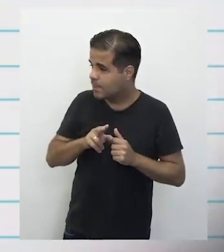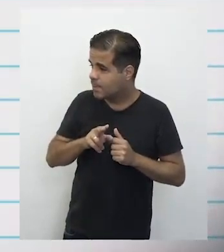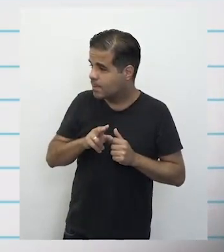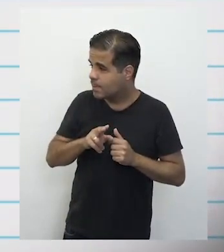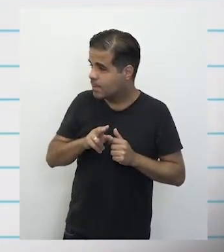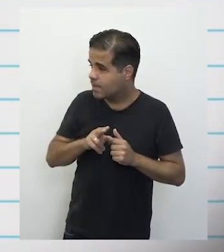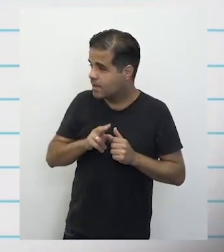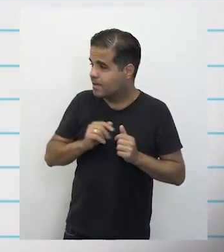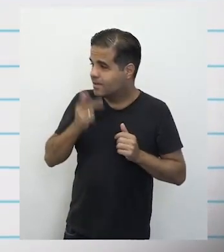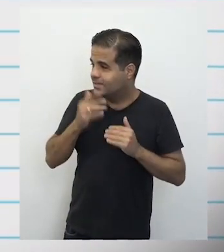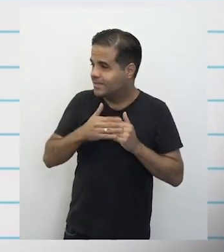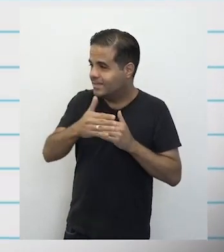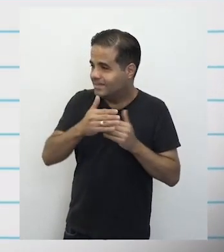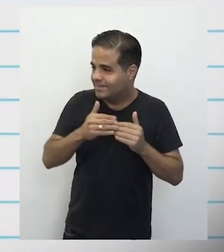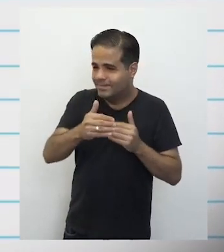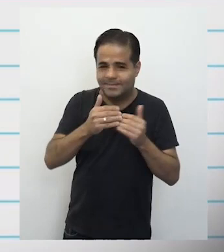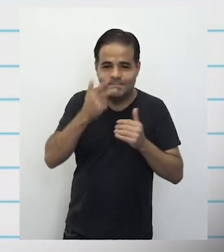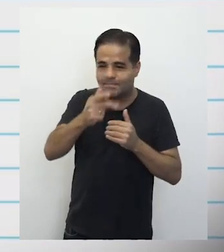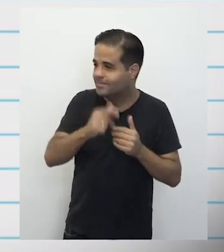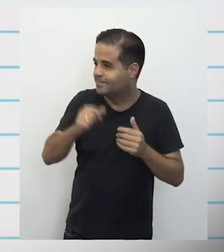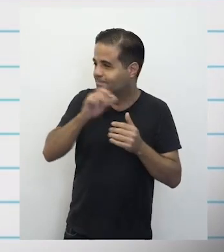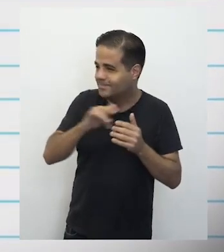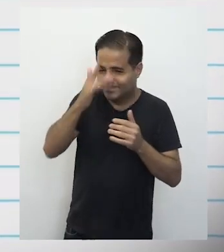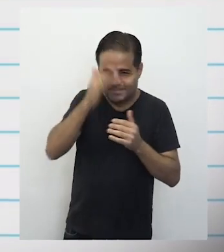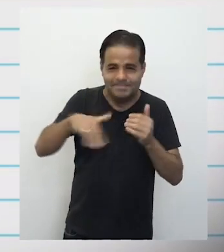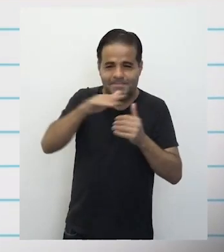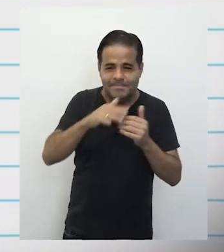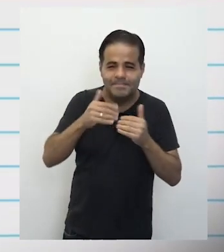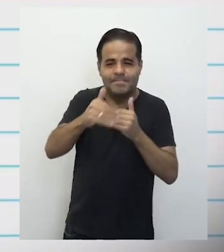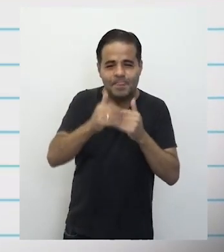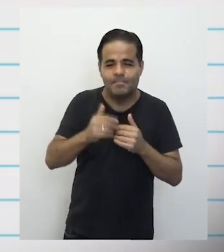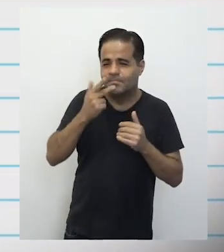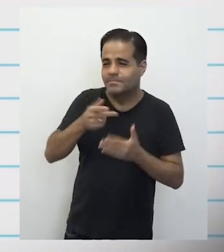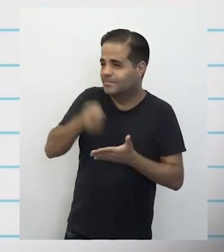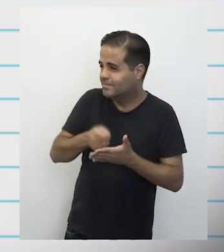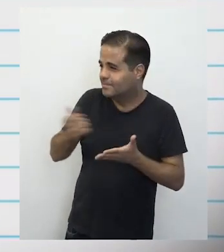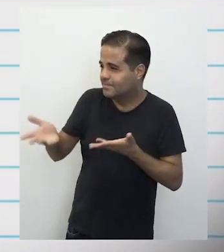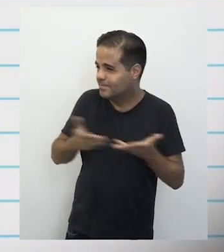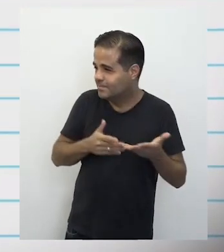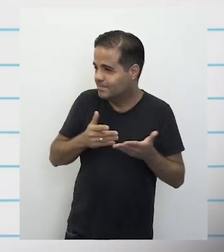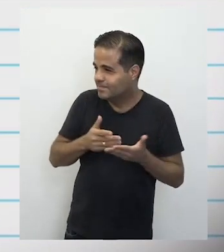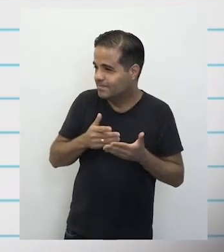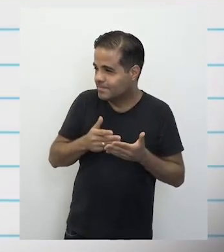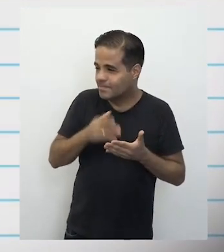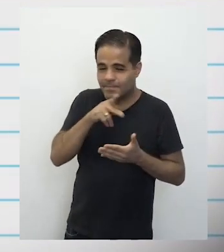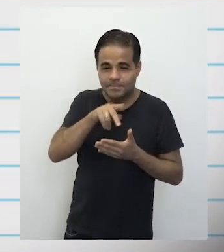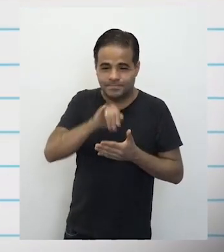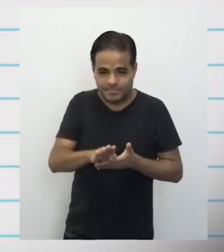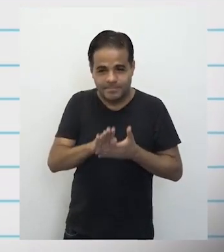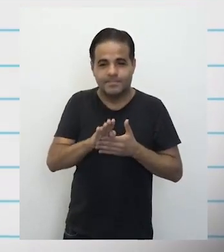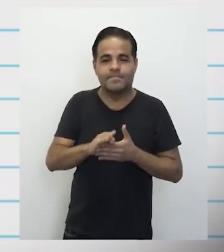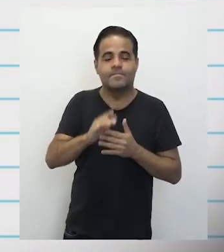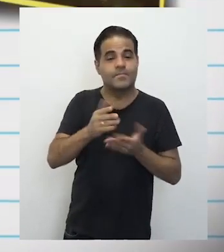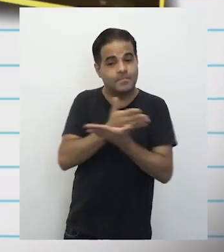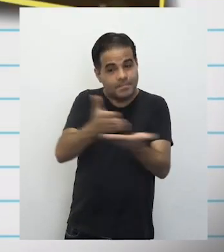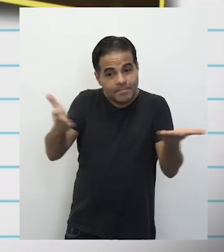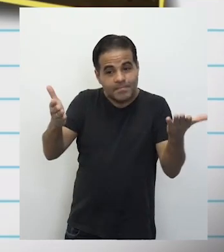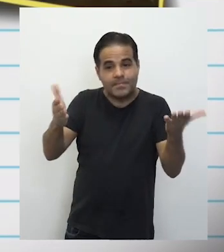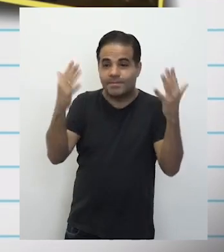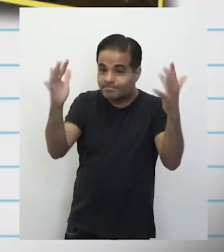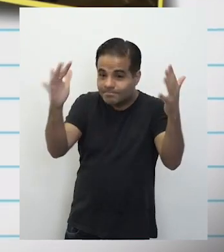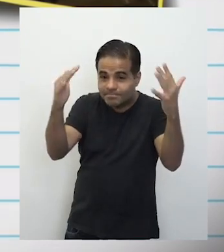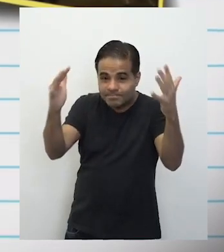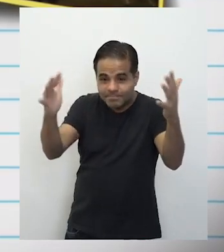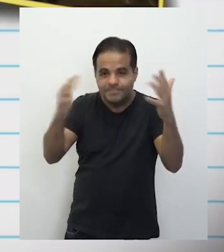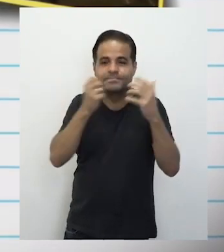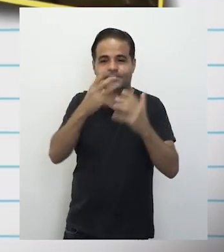formam o PIB. Senhoras e senhores, com vocês, o PIB! Não é à toa